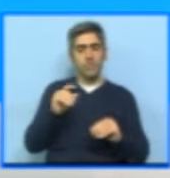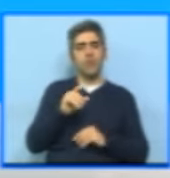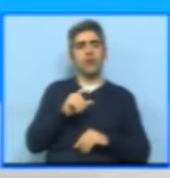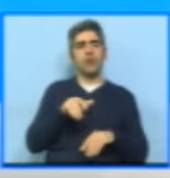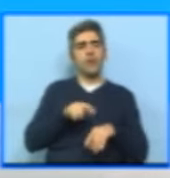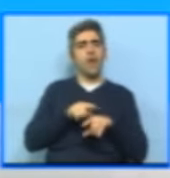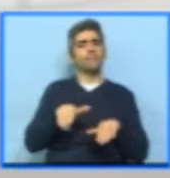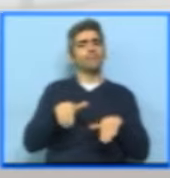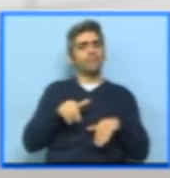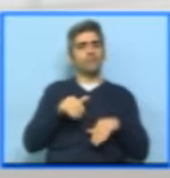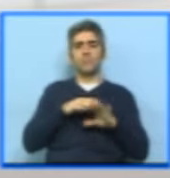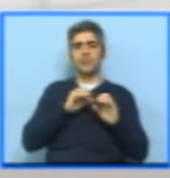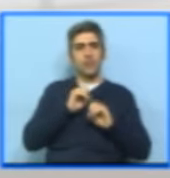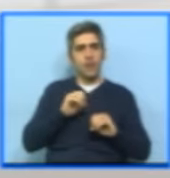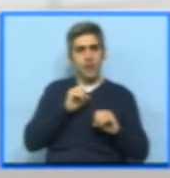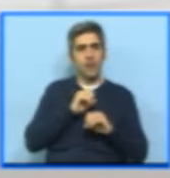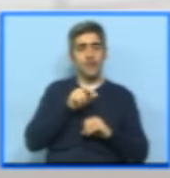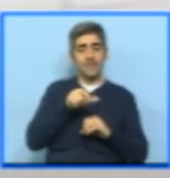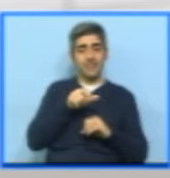e a abstinência são